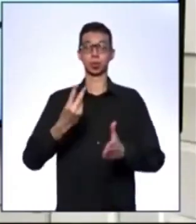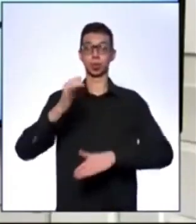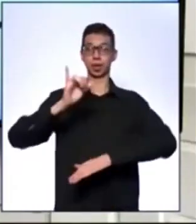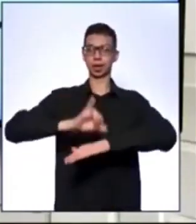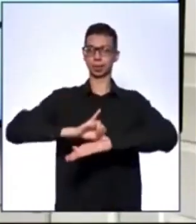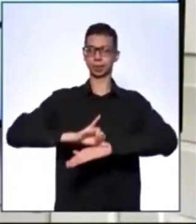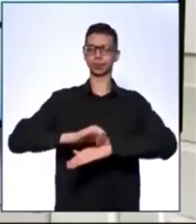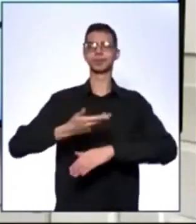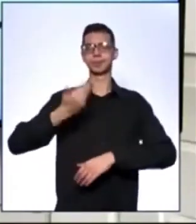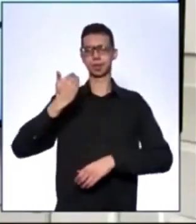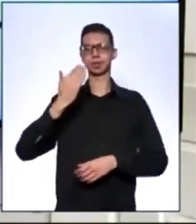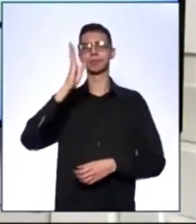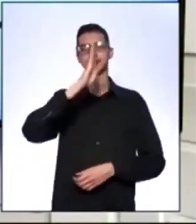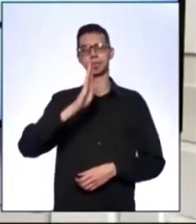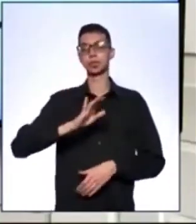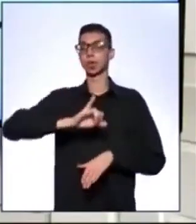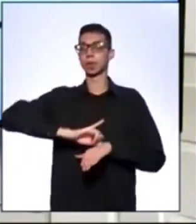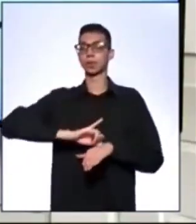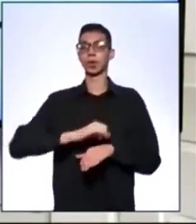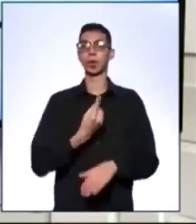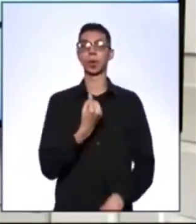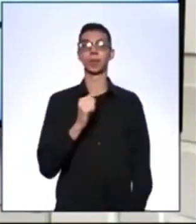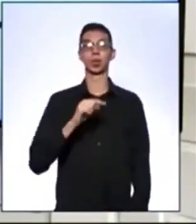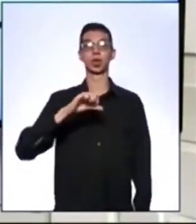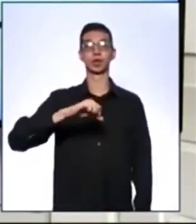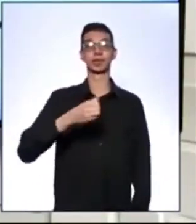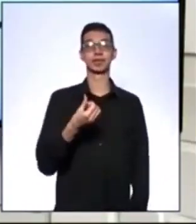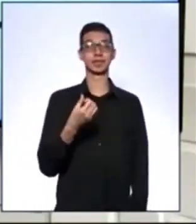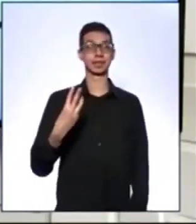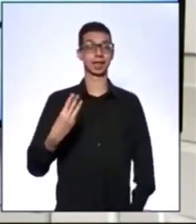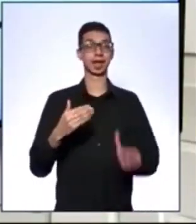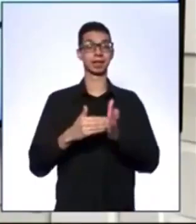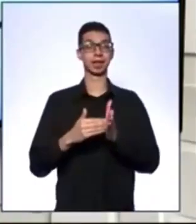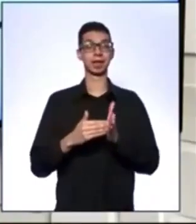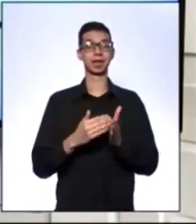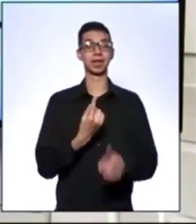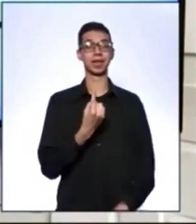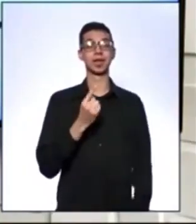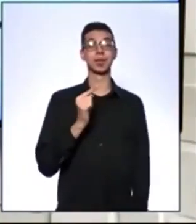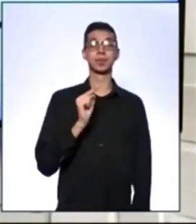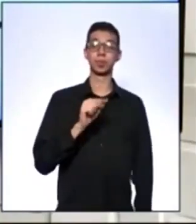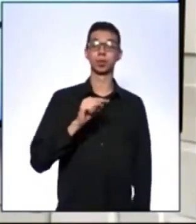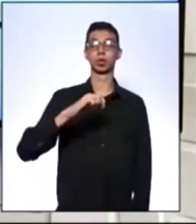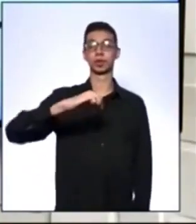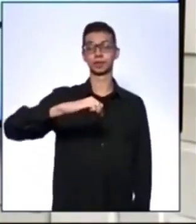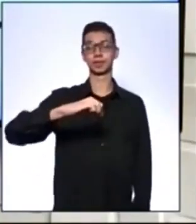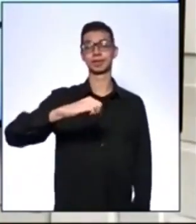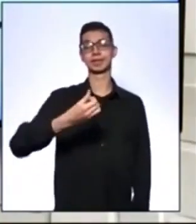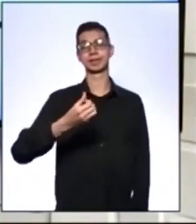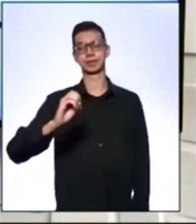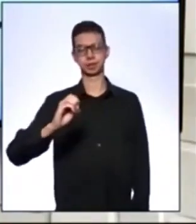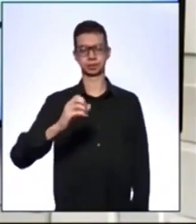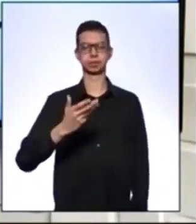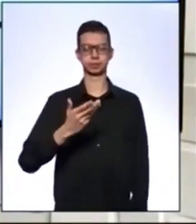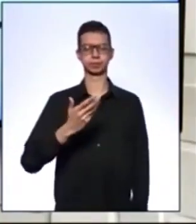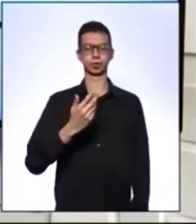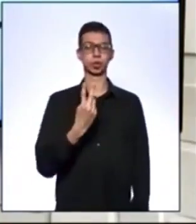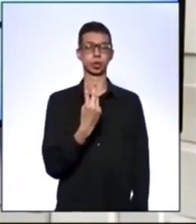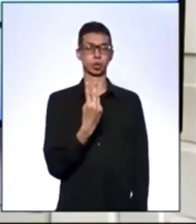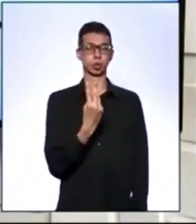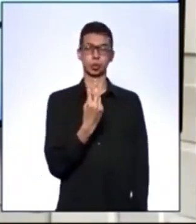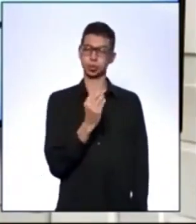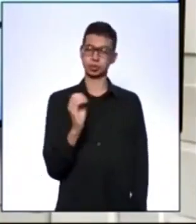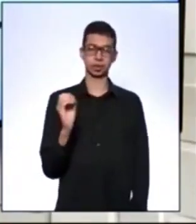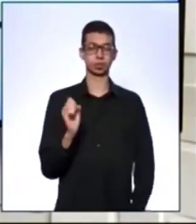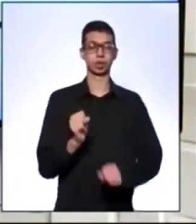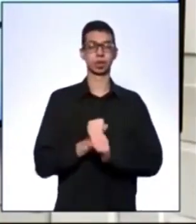foi capital do Brasil de 1763 até 1960, 200 anos. Ela foi capital do Brasil. Mas